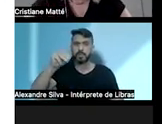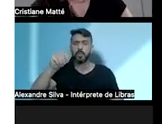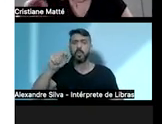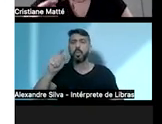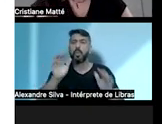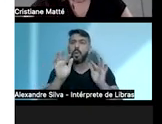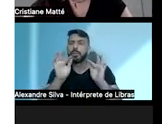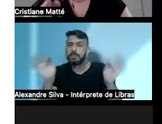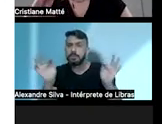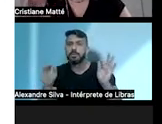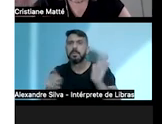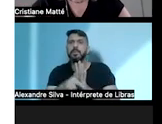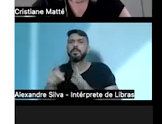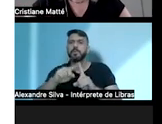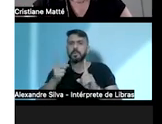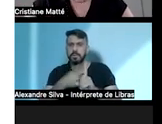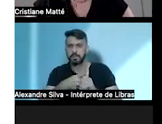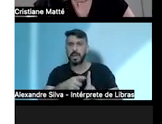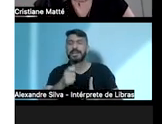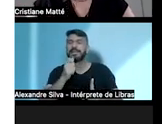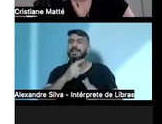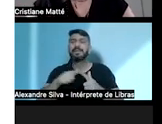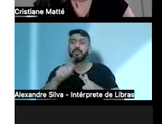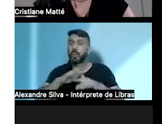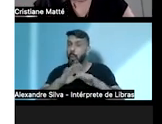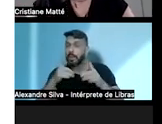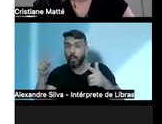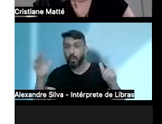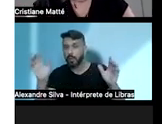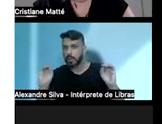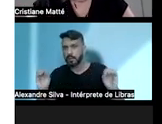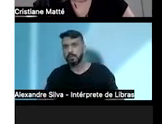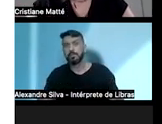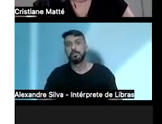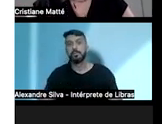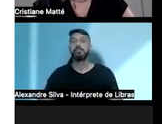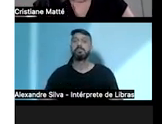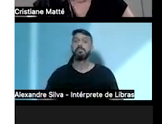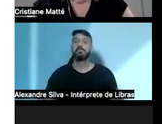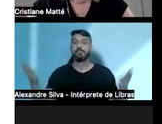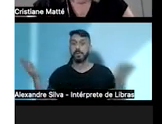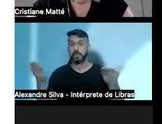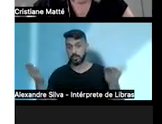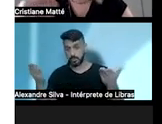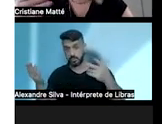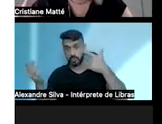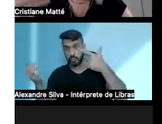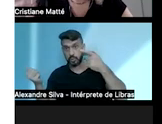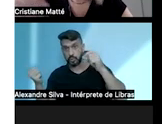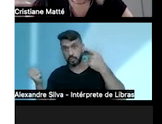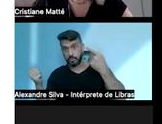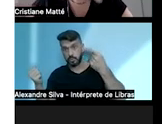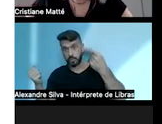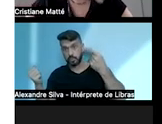moderado para as gestantes sem complicações. E o mais atual que a gente tem é um guideline de 2020, ele foi